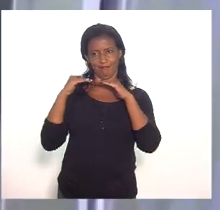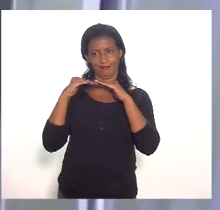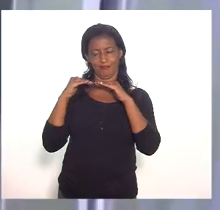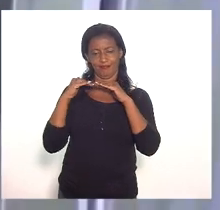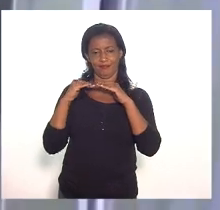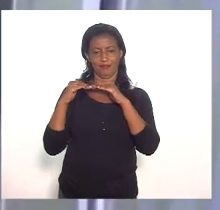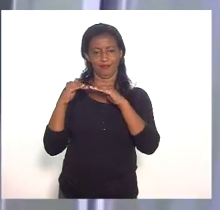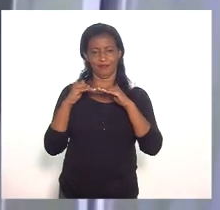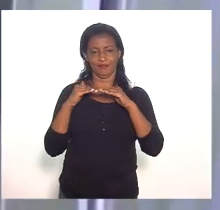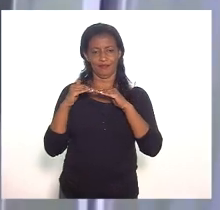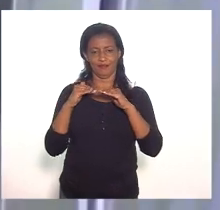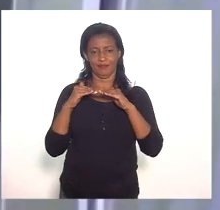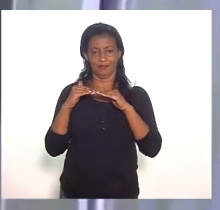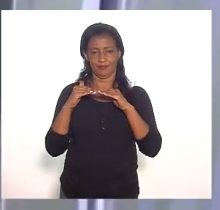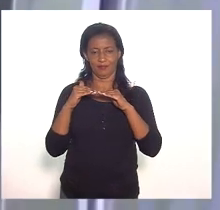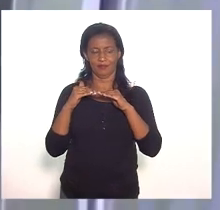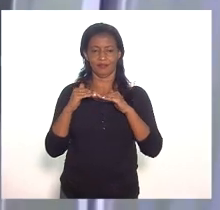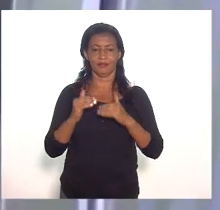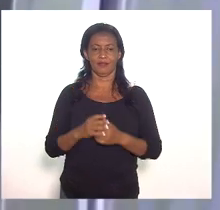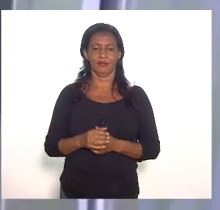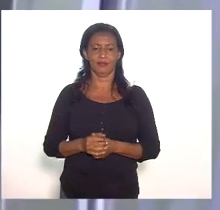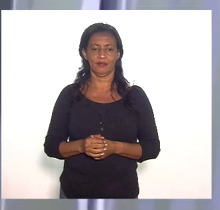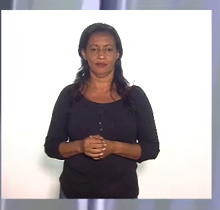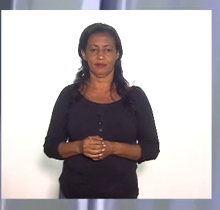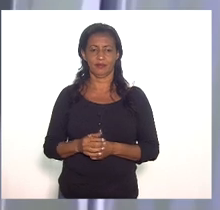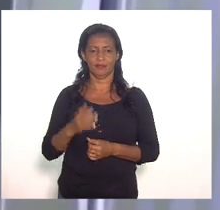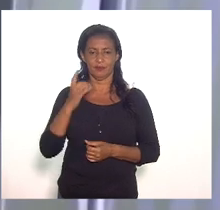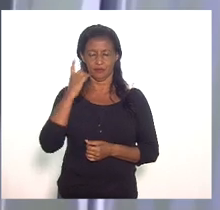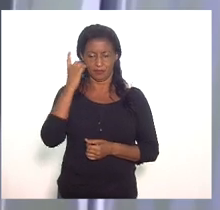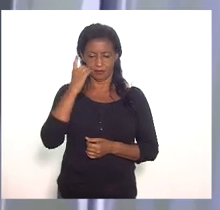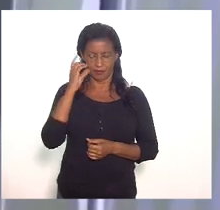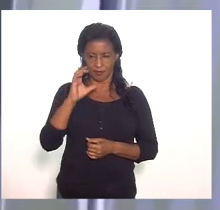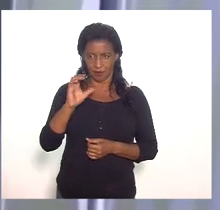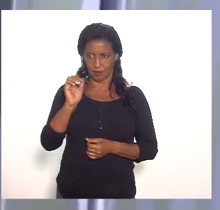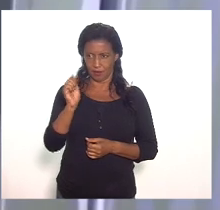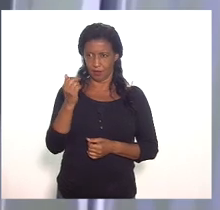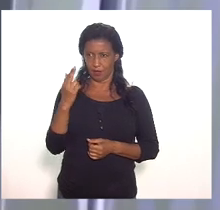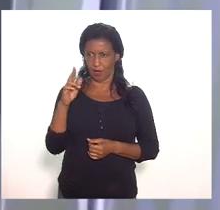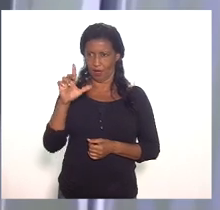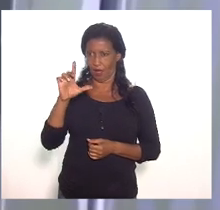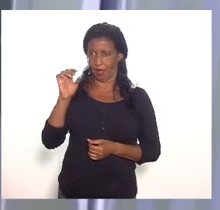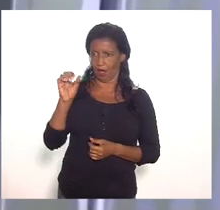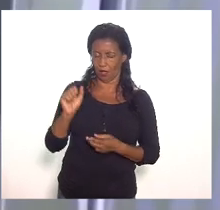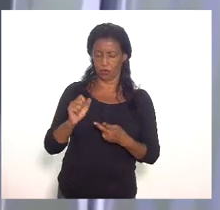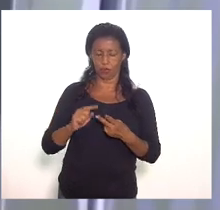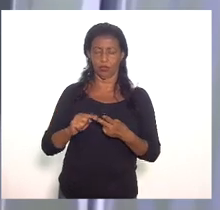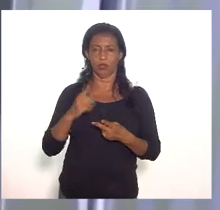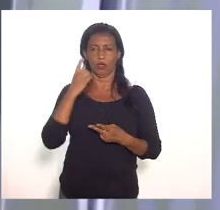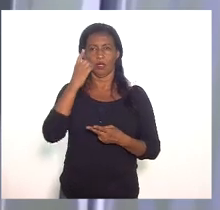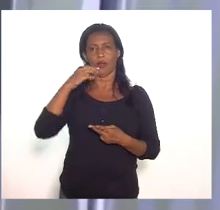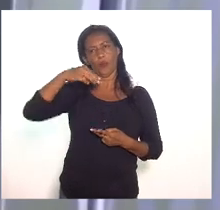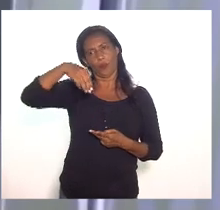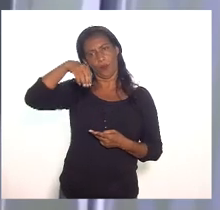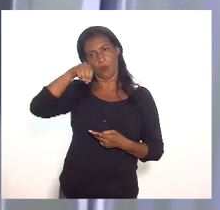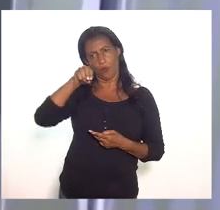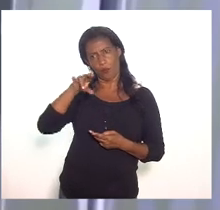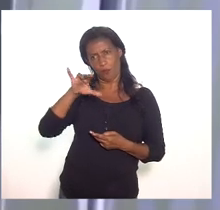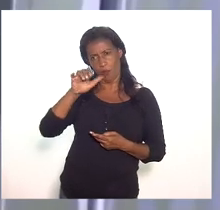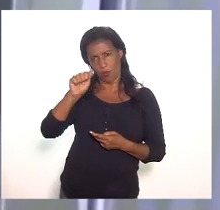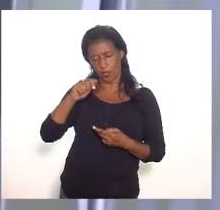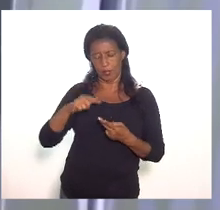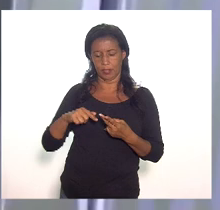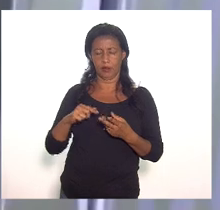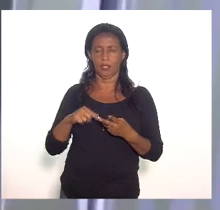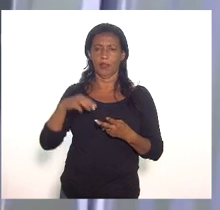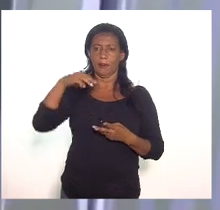às intervenções do deputado Carlos Mink, da deputada Mônica Francisco e da deputada Marta